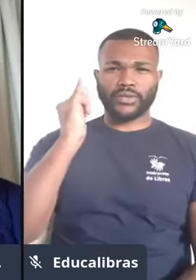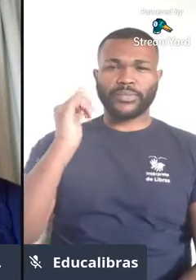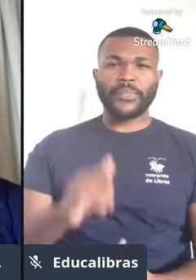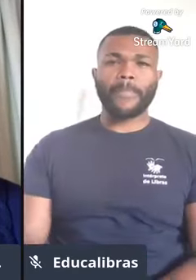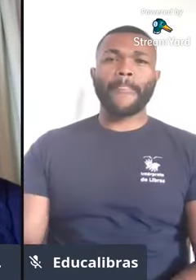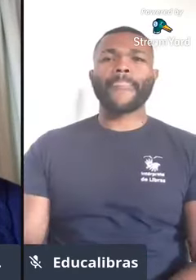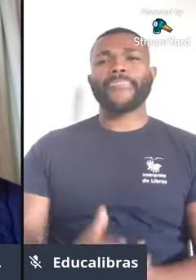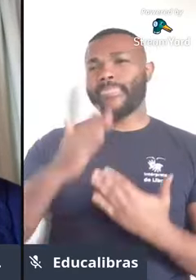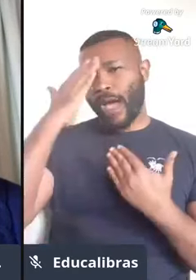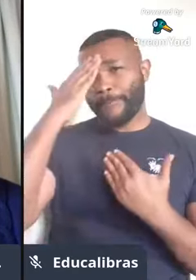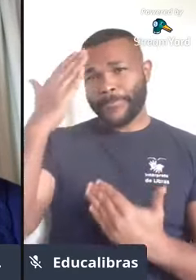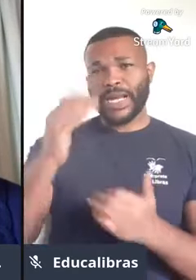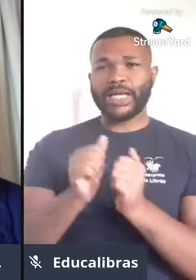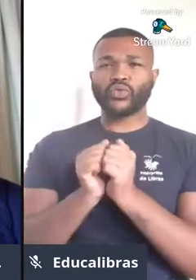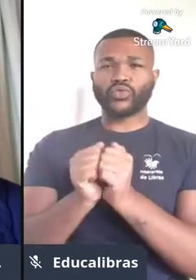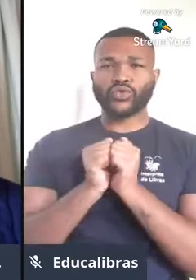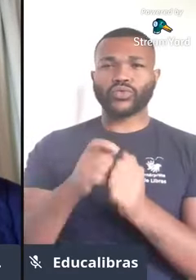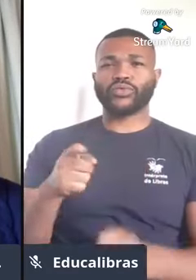por estar aqui com a gente.